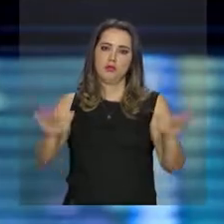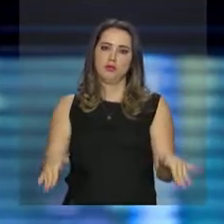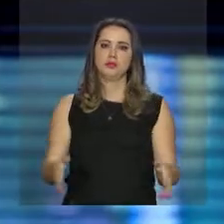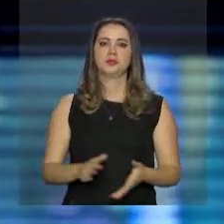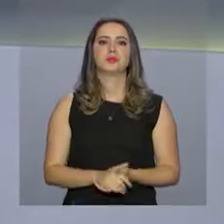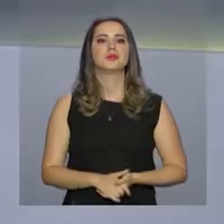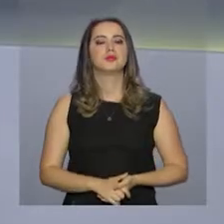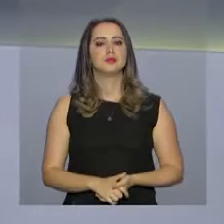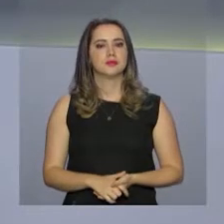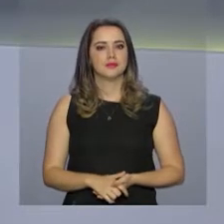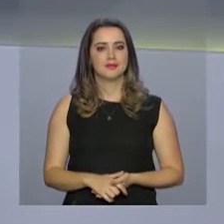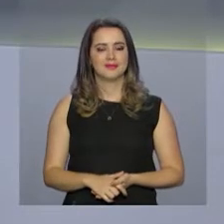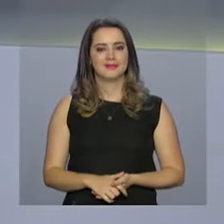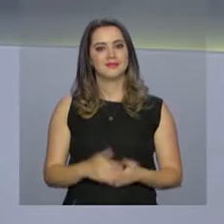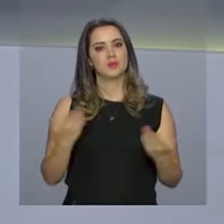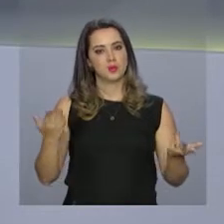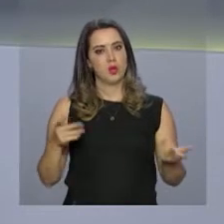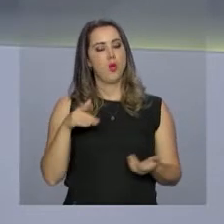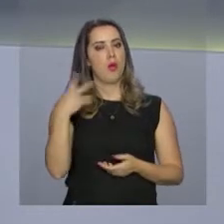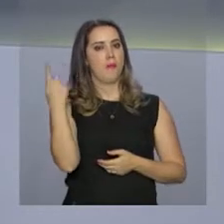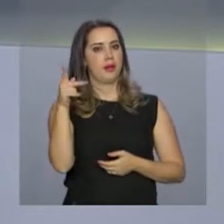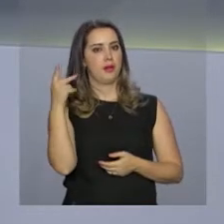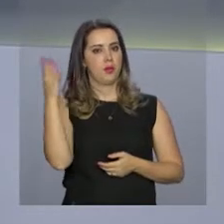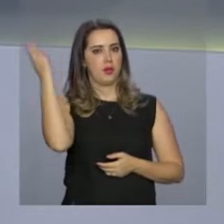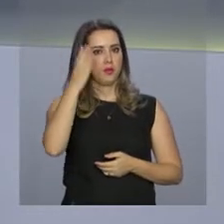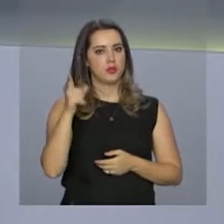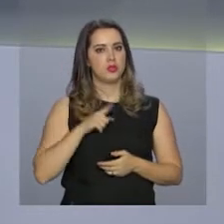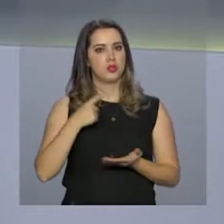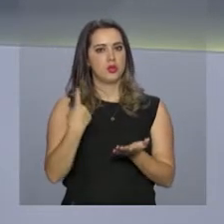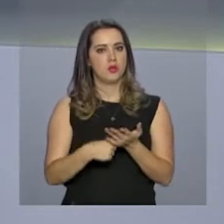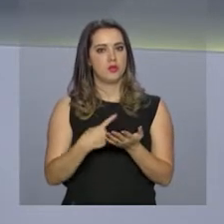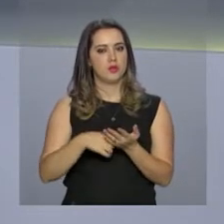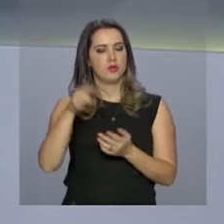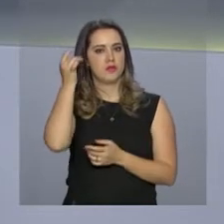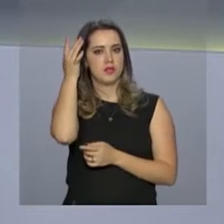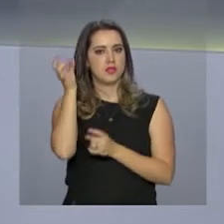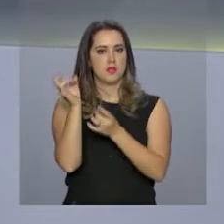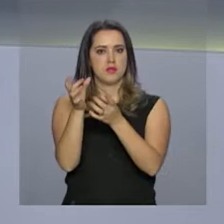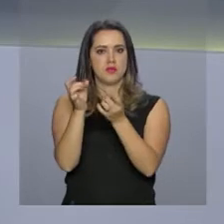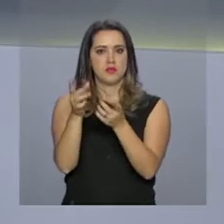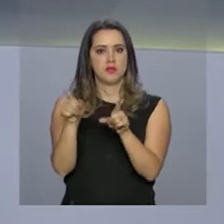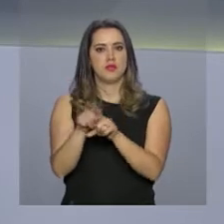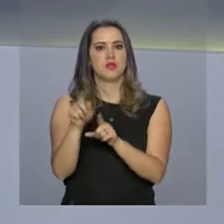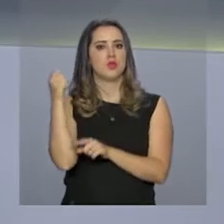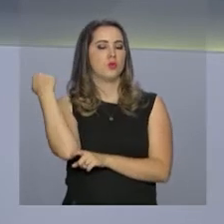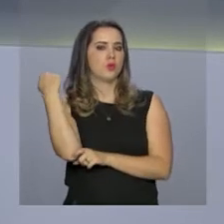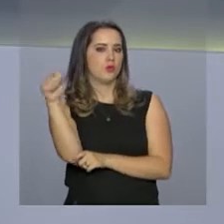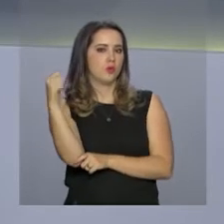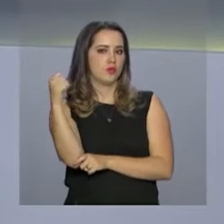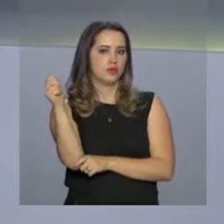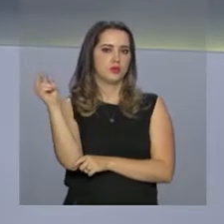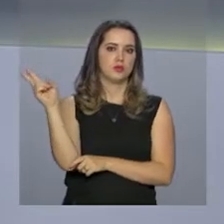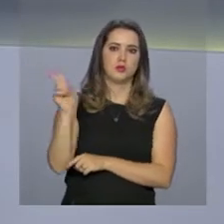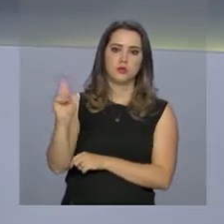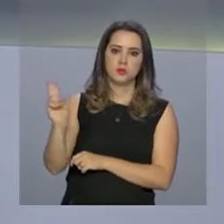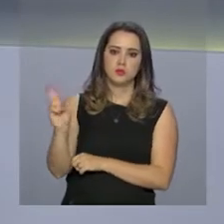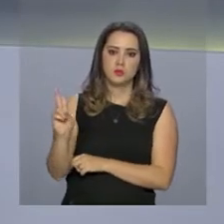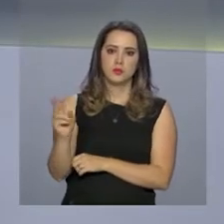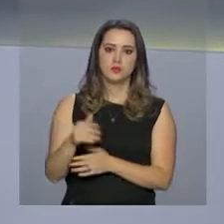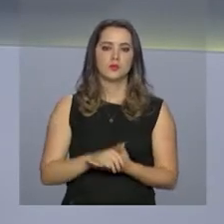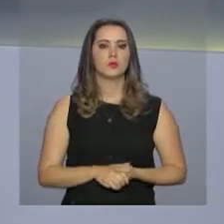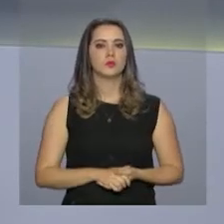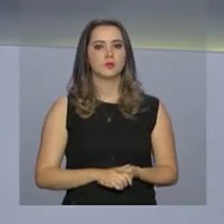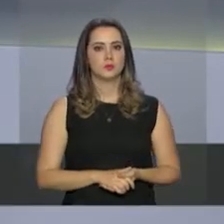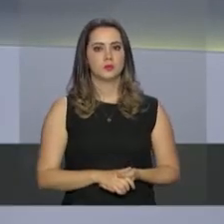barato. E além do Paraguai, o Brasil já tem convênios para facilitar as transações financeiras também com a Argentina e